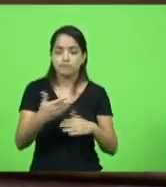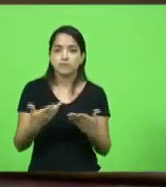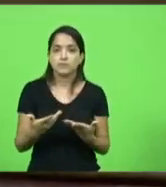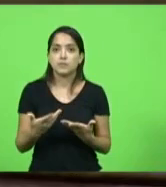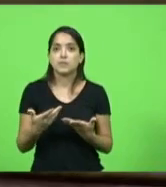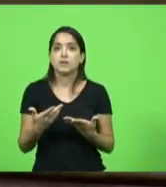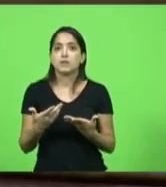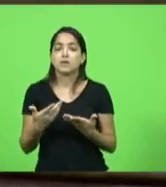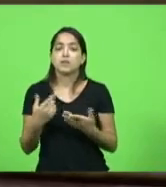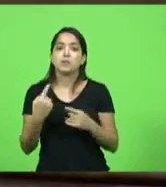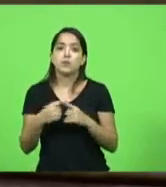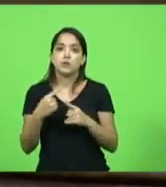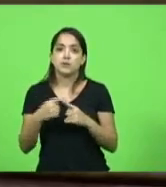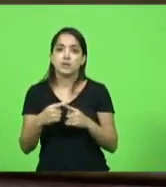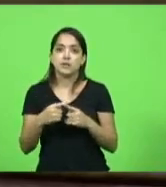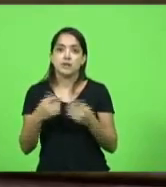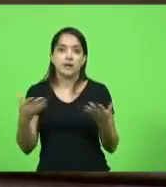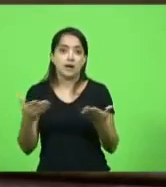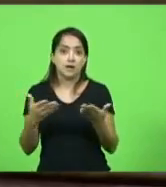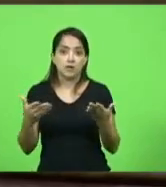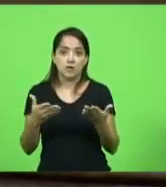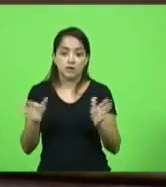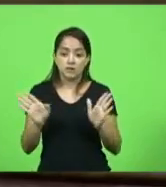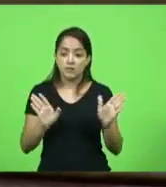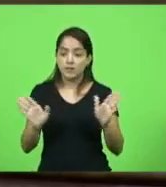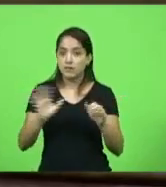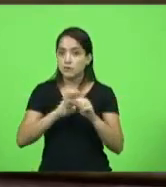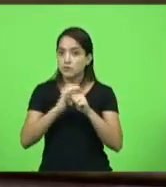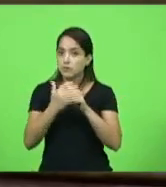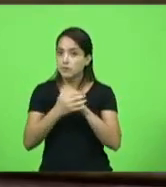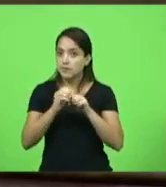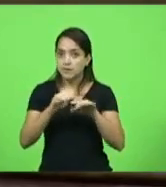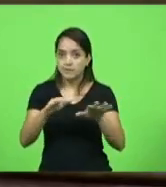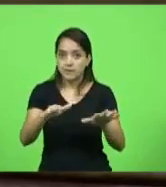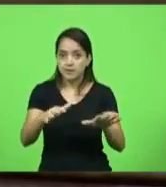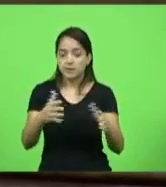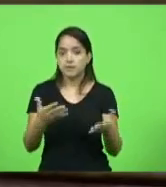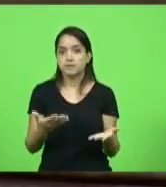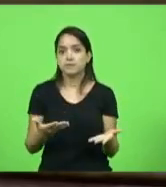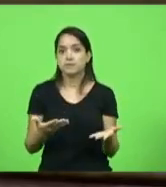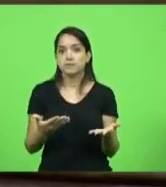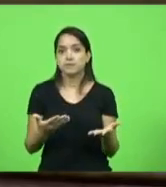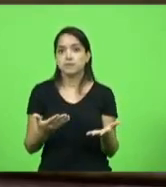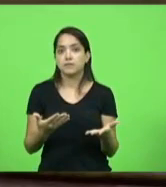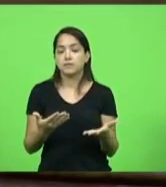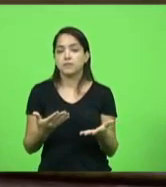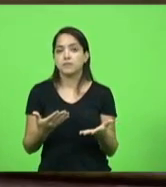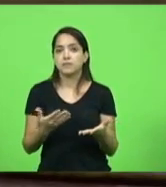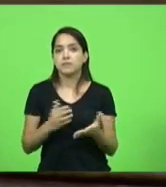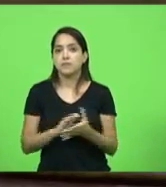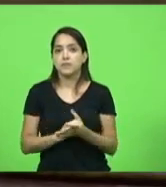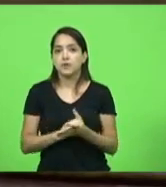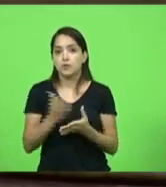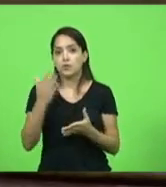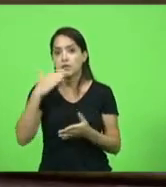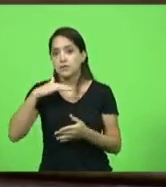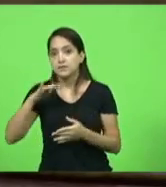muito simples. Nós estamos vivendo uma pandemia em que as nossas